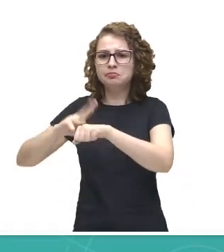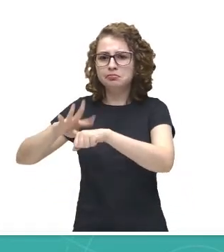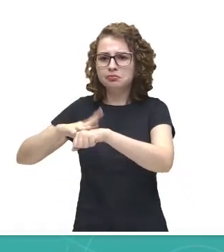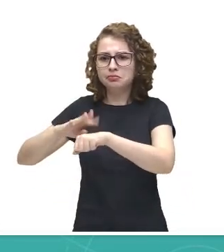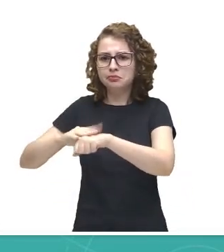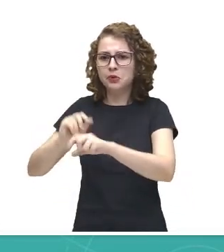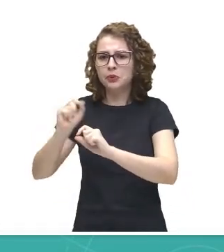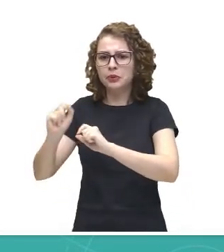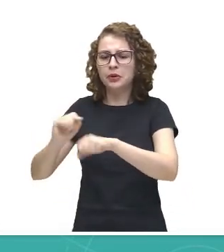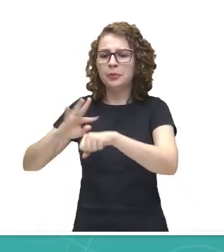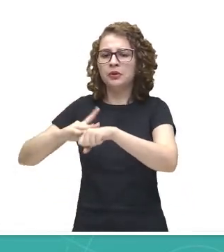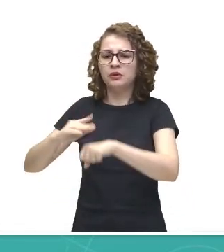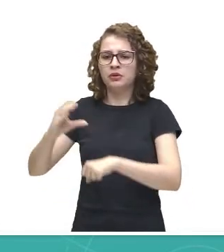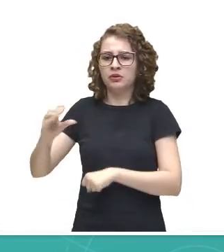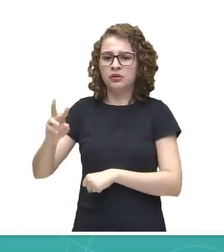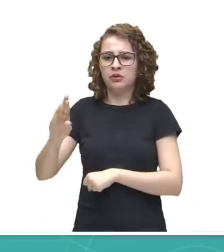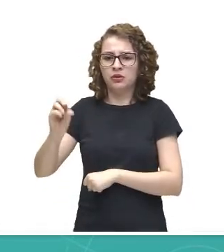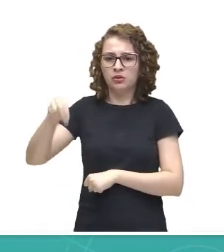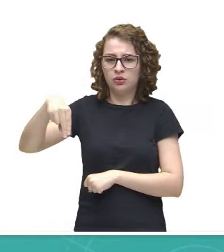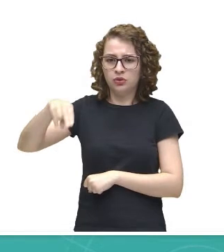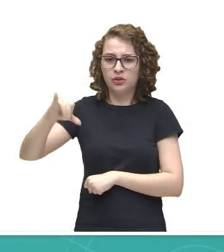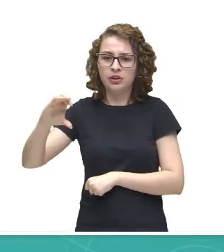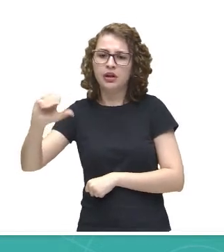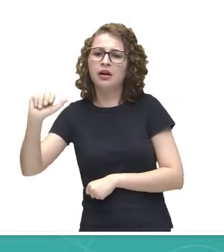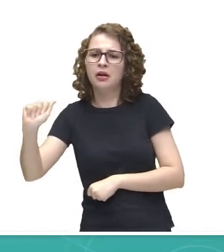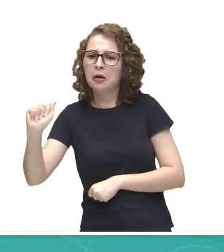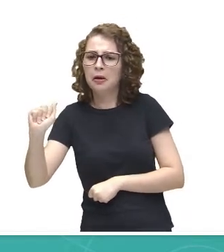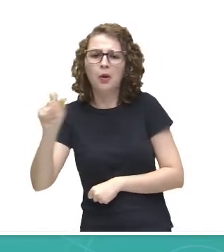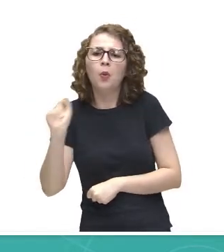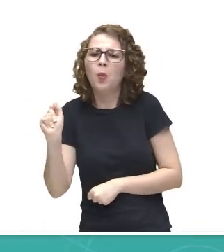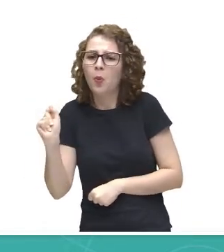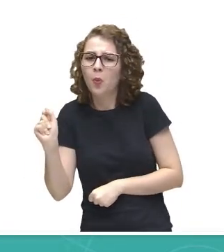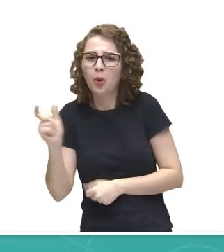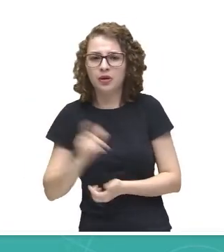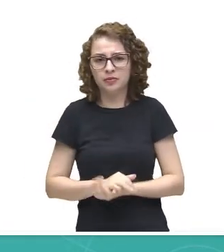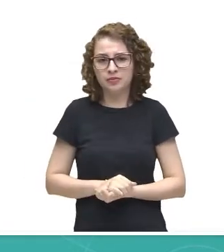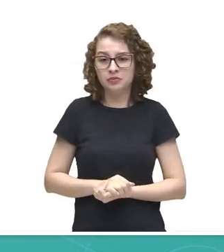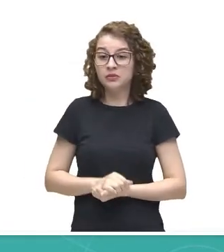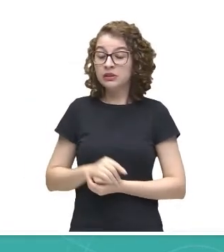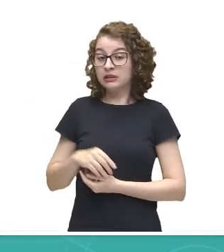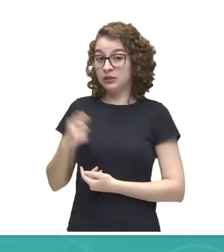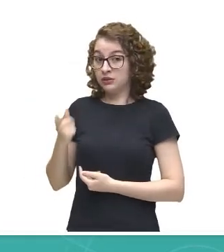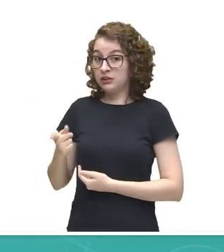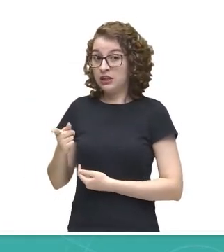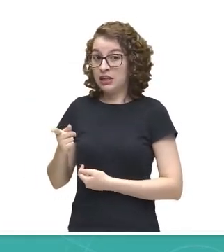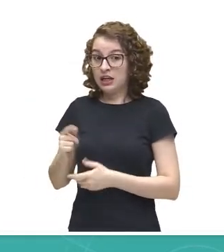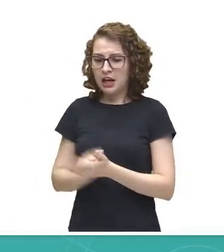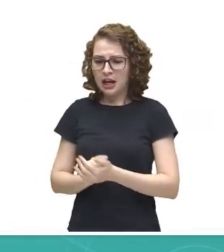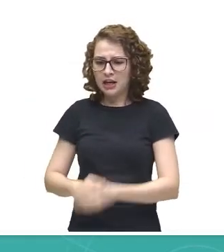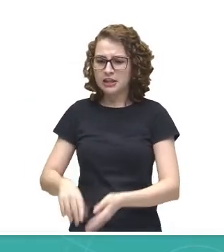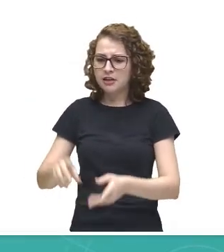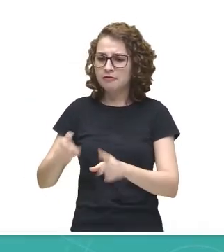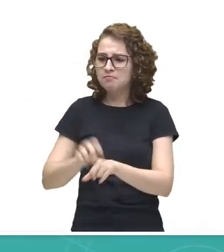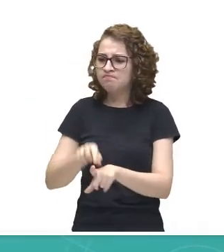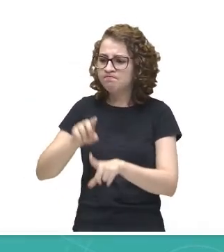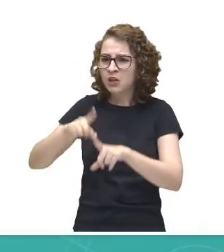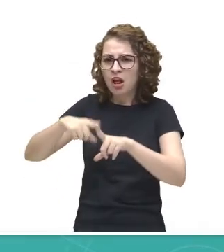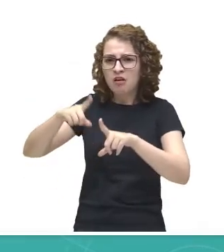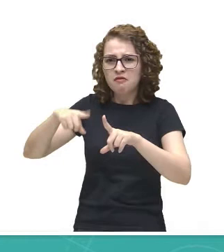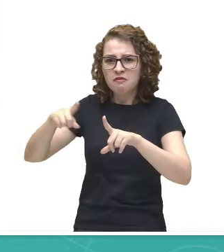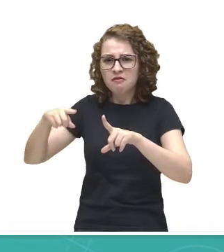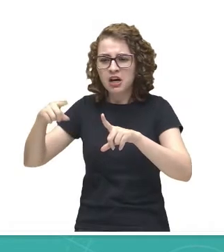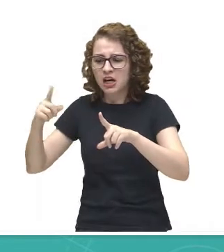uma doença crônica? Vamos ver. Então, as doenças crônicas são doenças multifatoriais, ou seja, tem vários